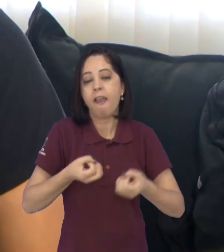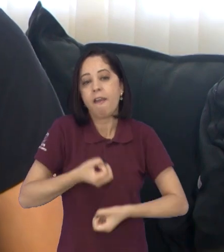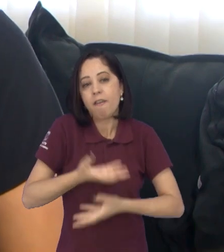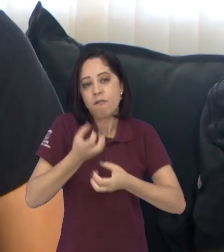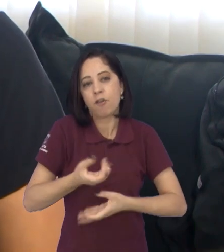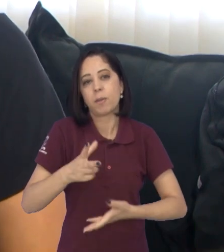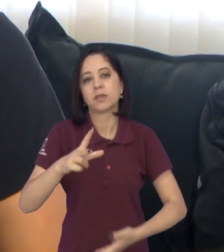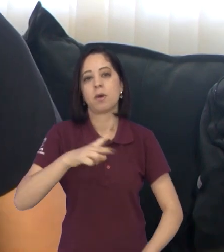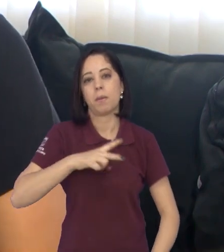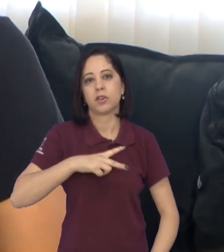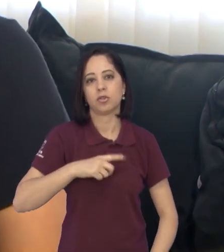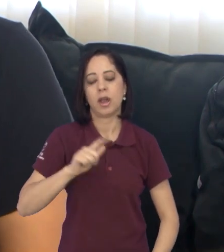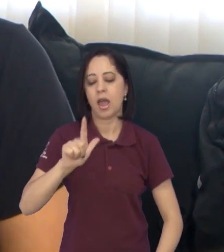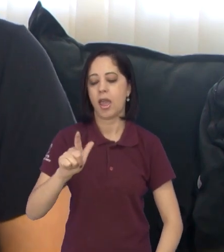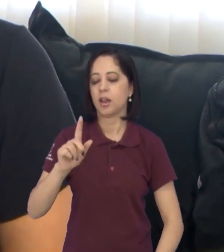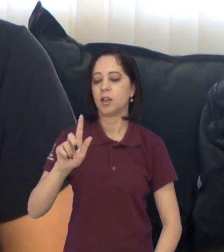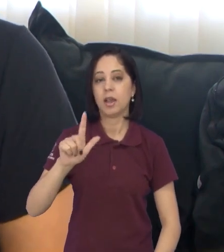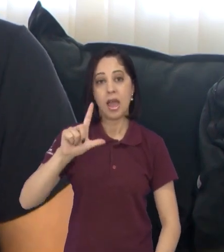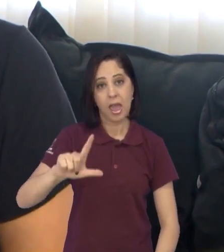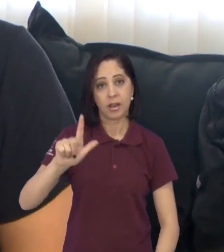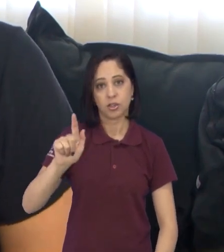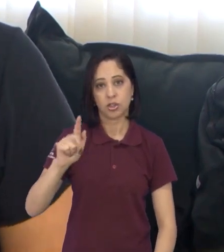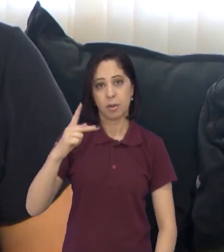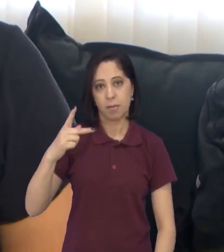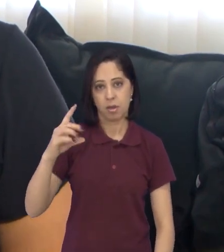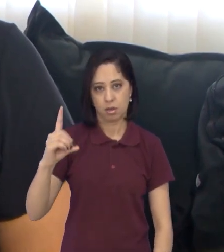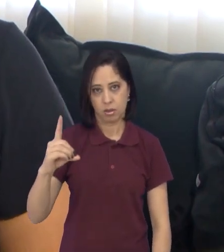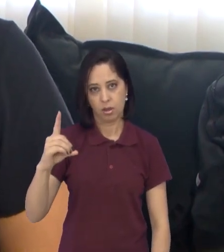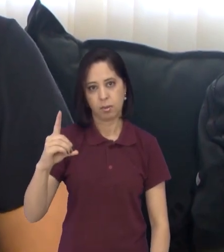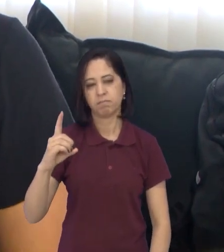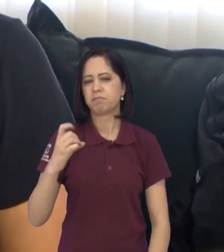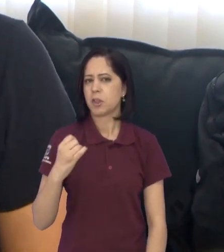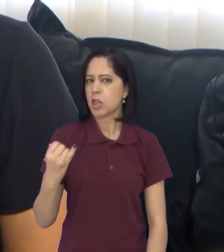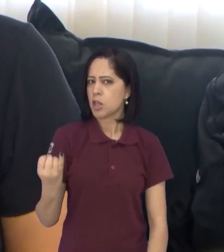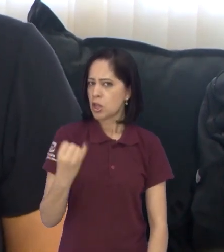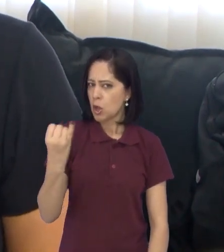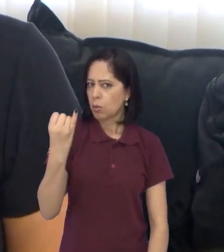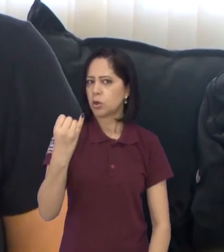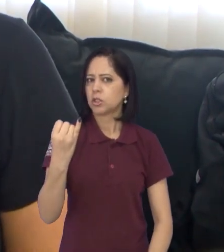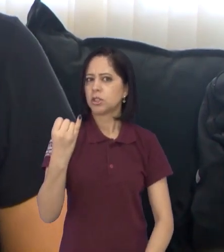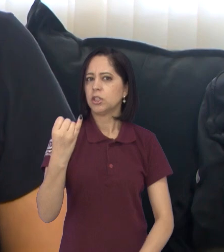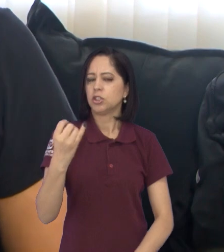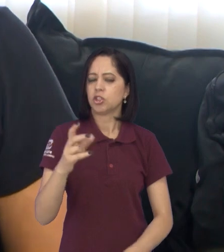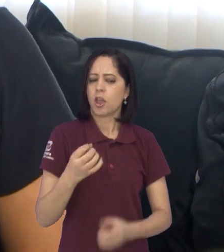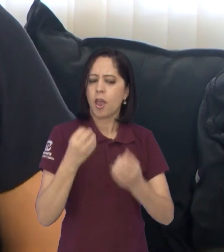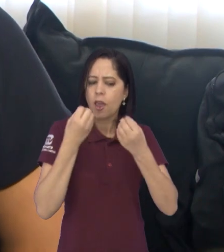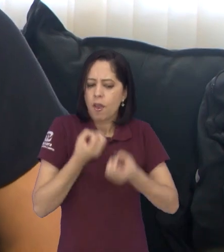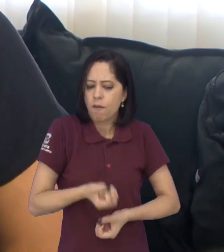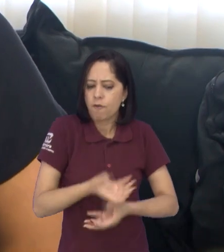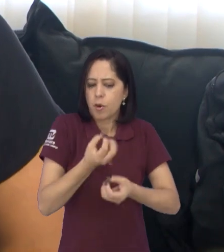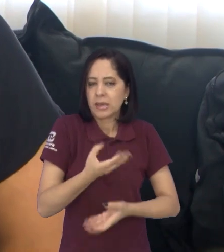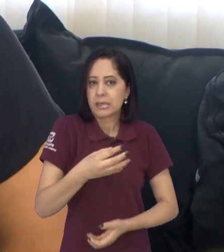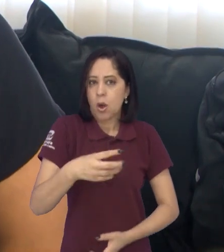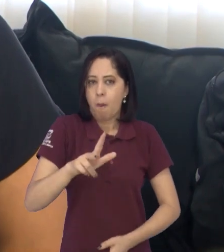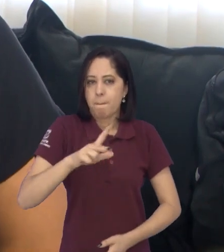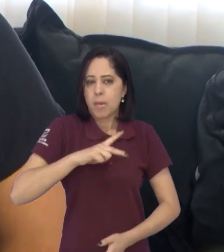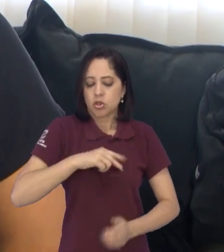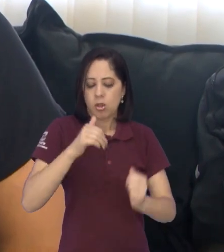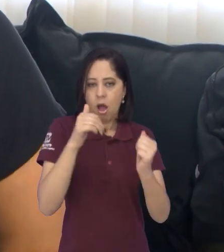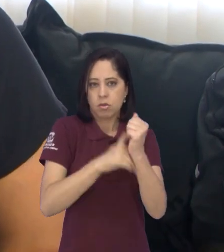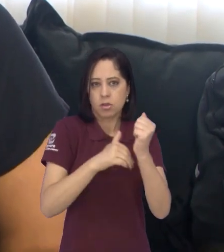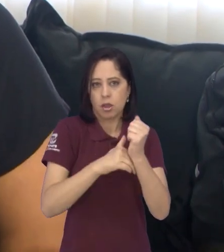LGPD, que é um passo muito importante aí em relação à privacidade de informações pessoais, principalmente